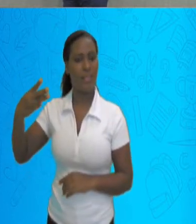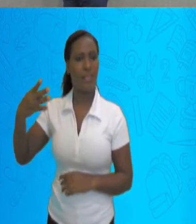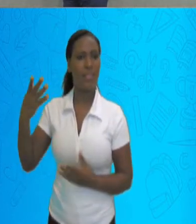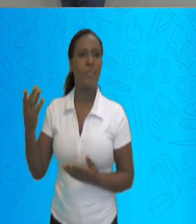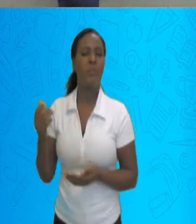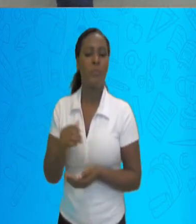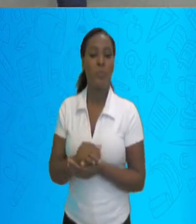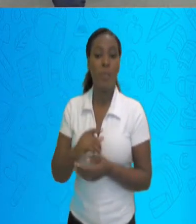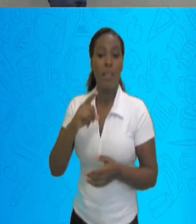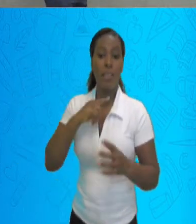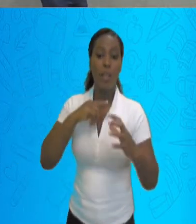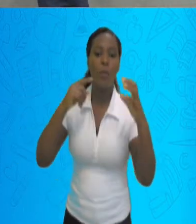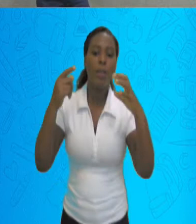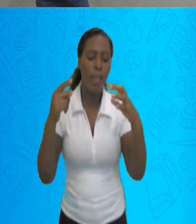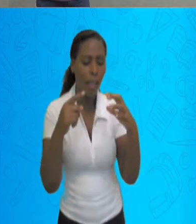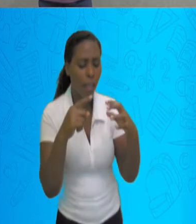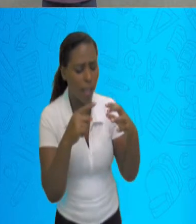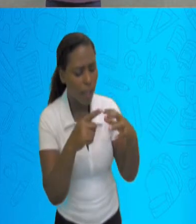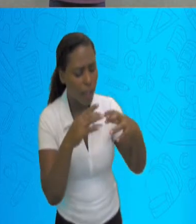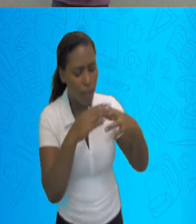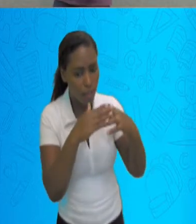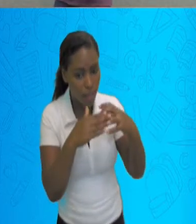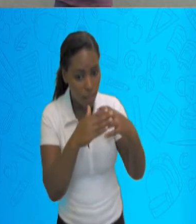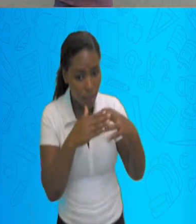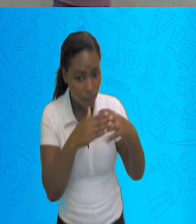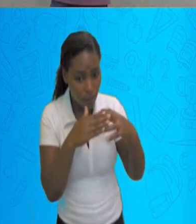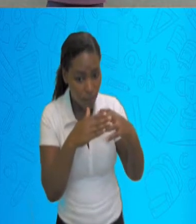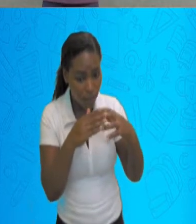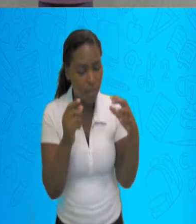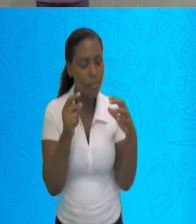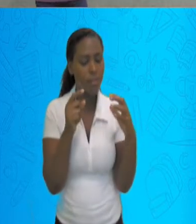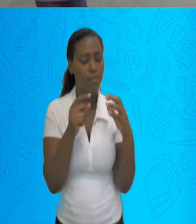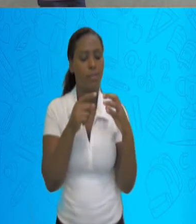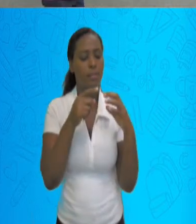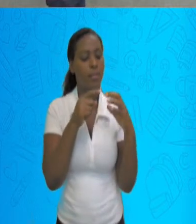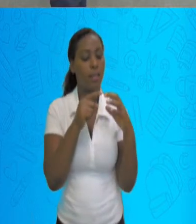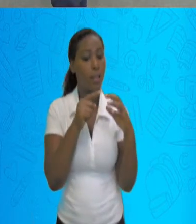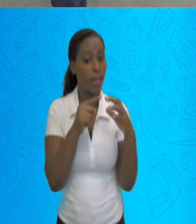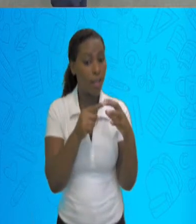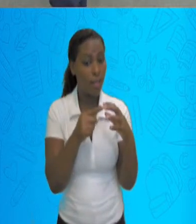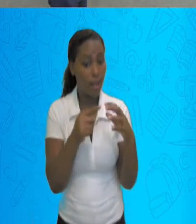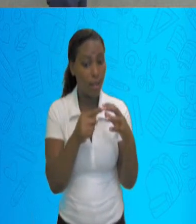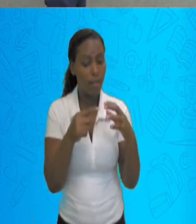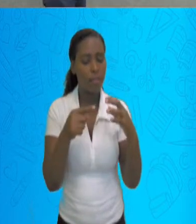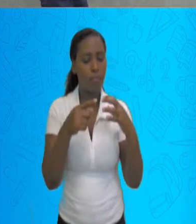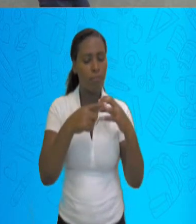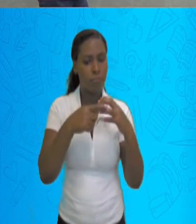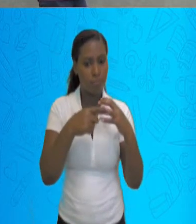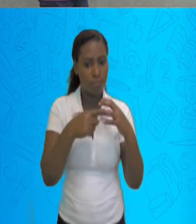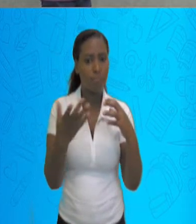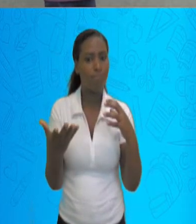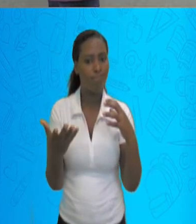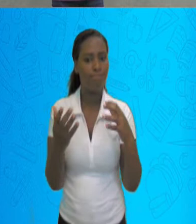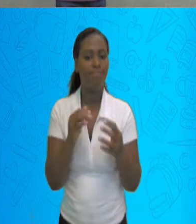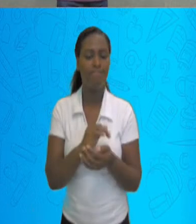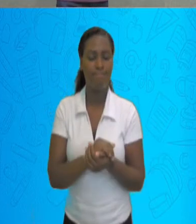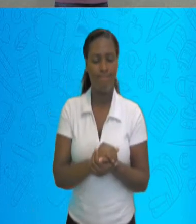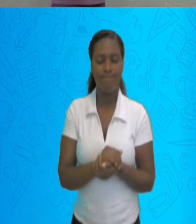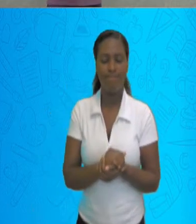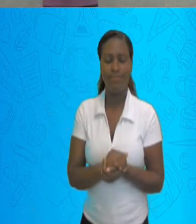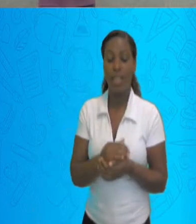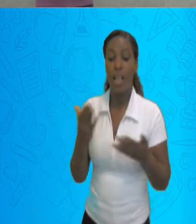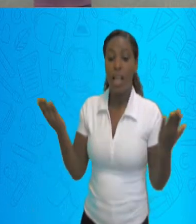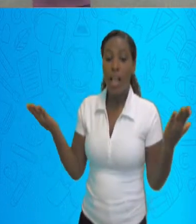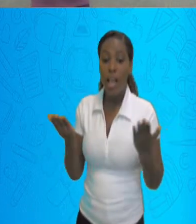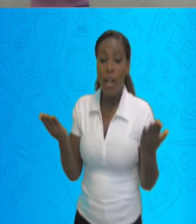arestas e os seus 6 lados. Tá? Agora vamos falar sobre a pirâmide.